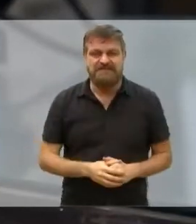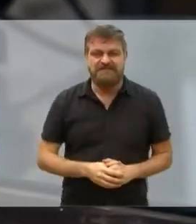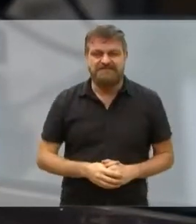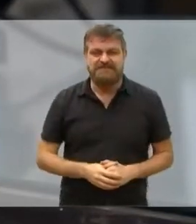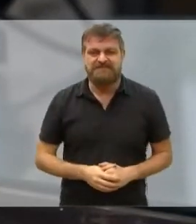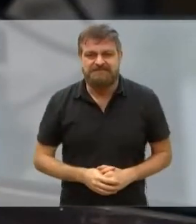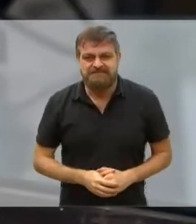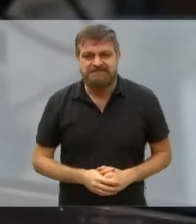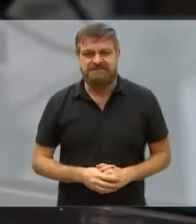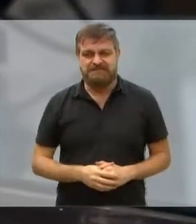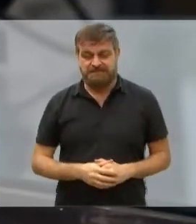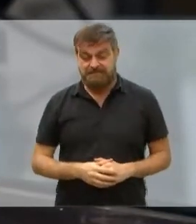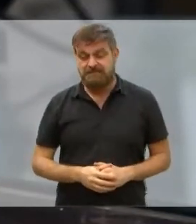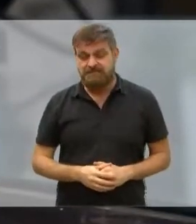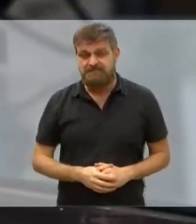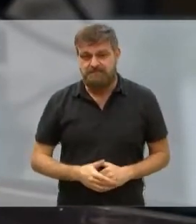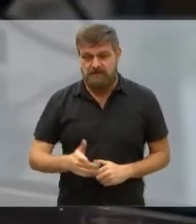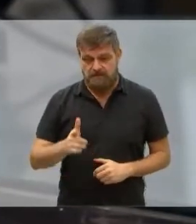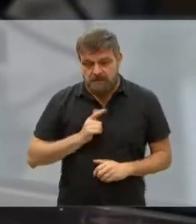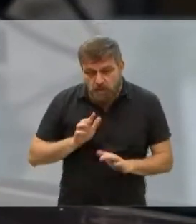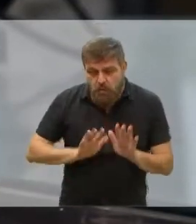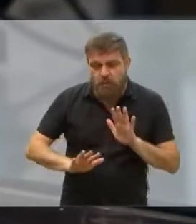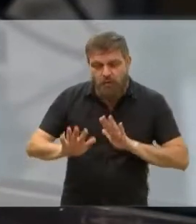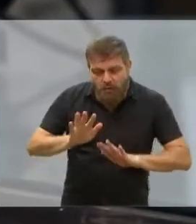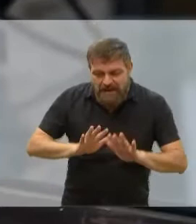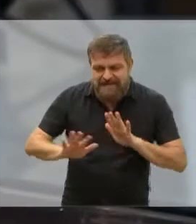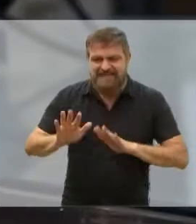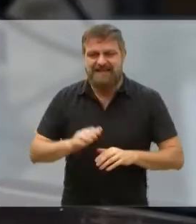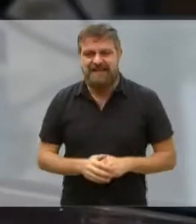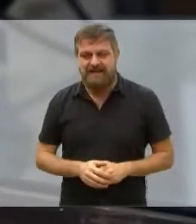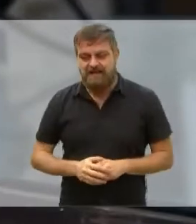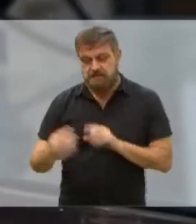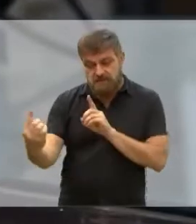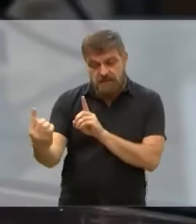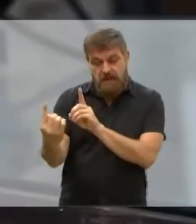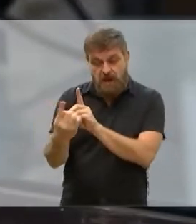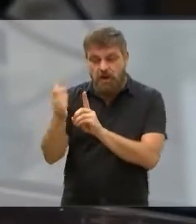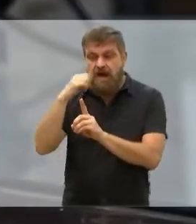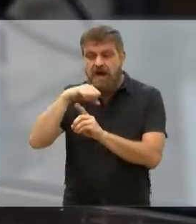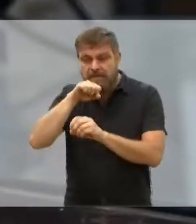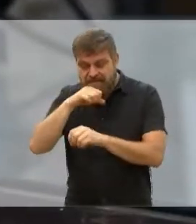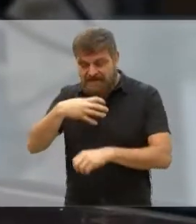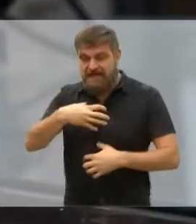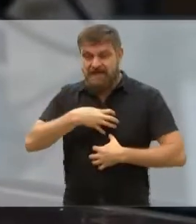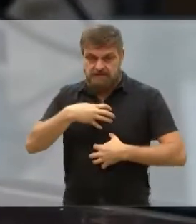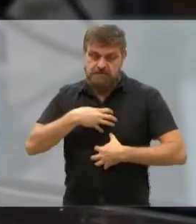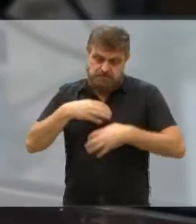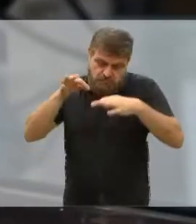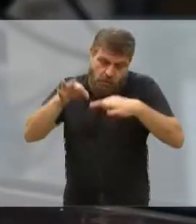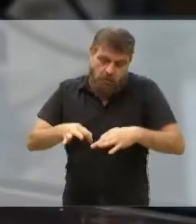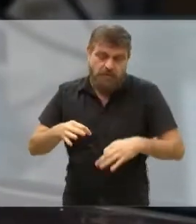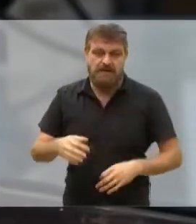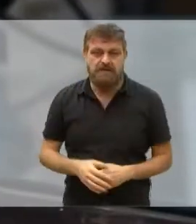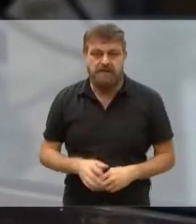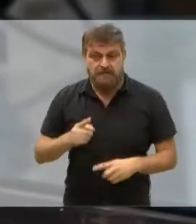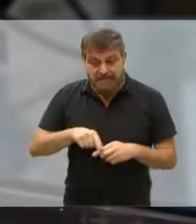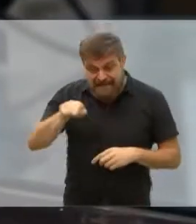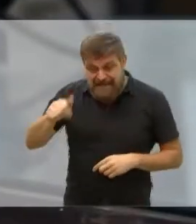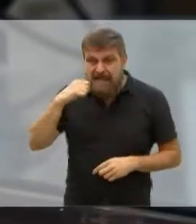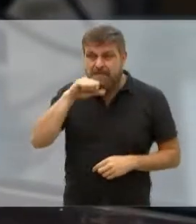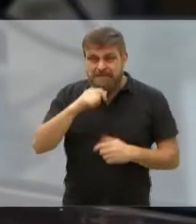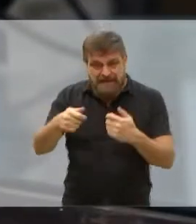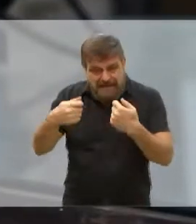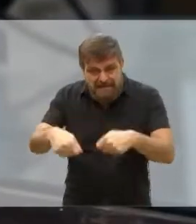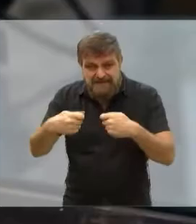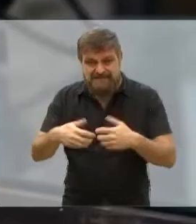exemplo. Né? Então, assim, eu tenho bastante cuidado de atender as mães dessa forma também, porque elas